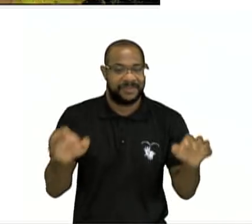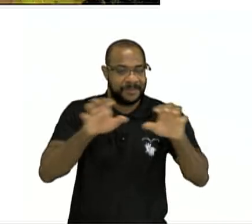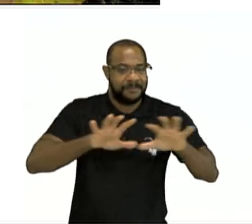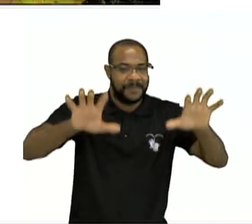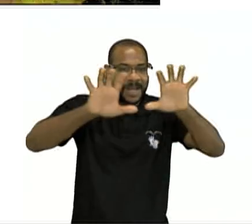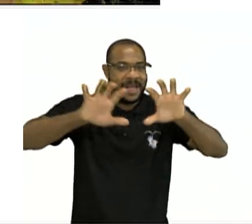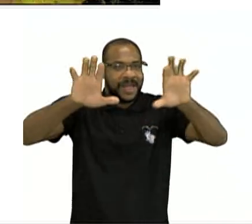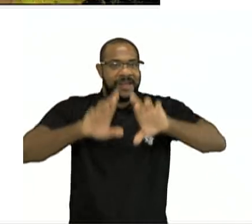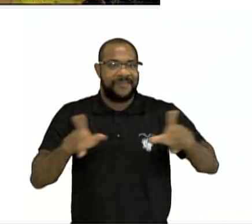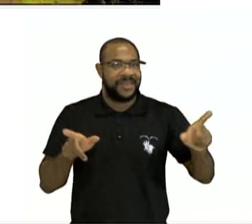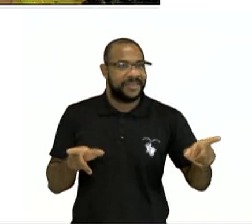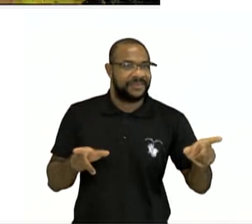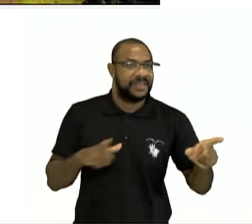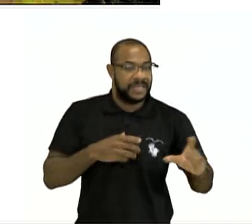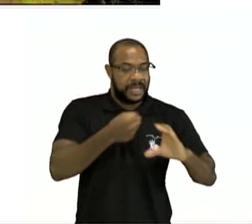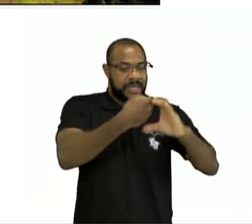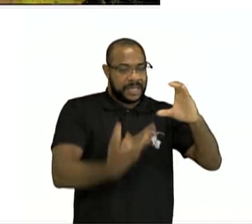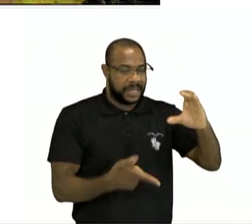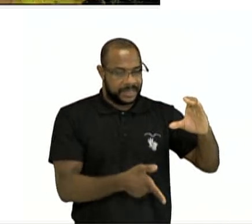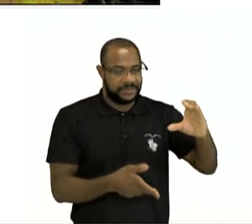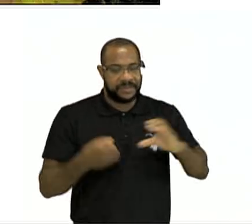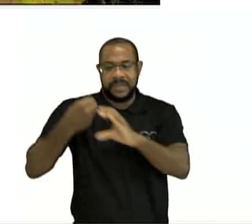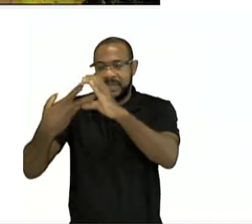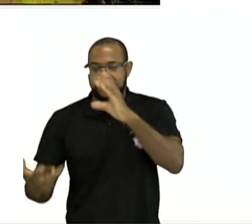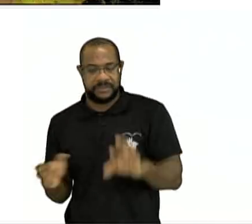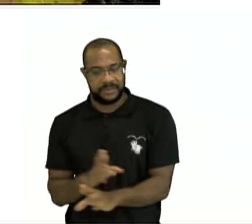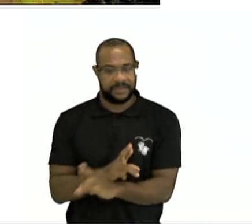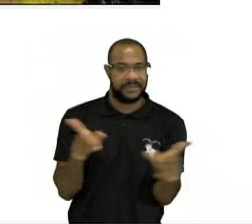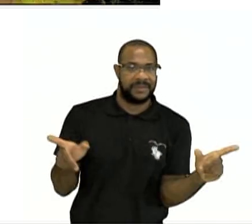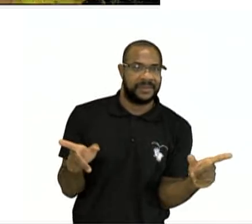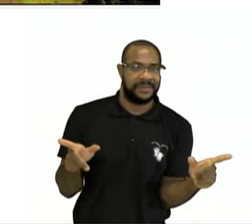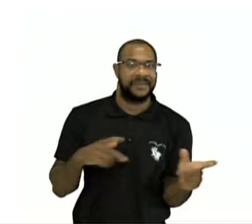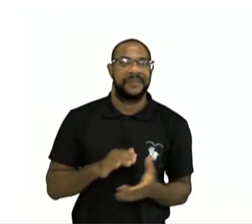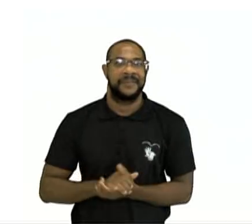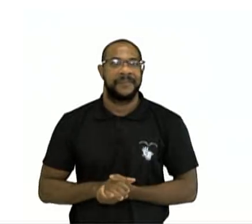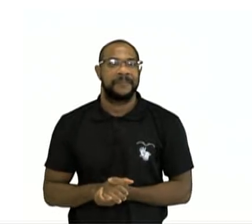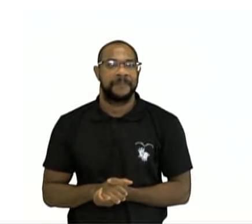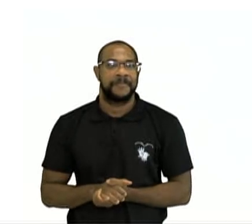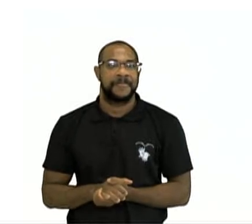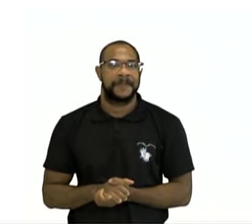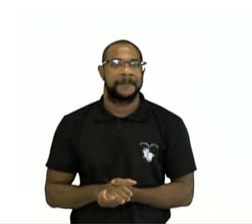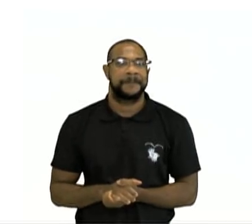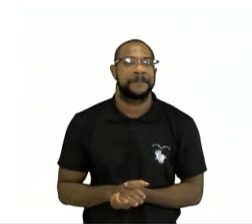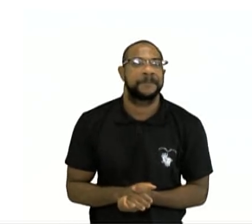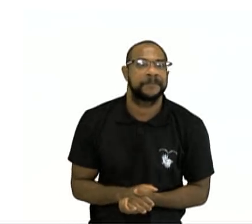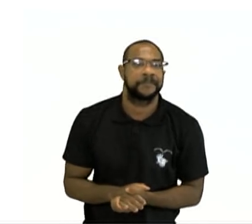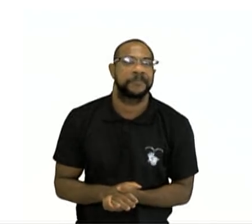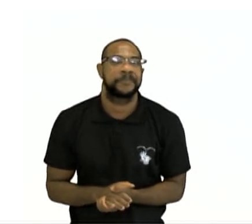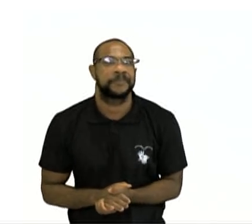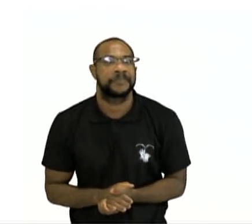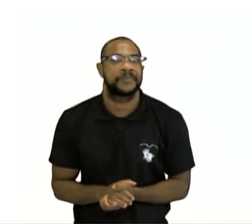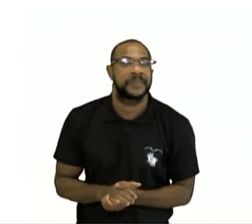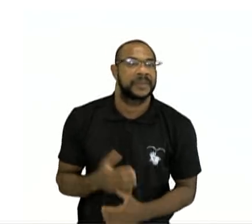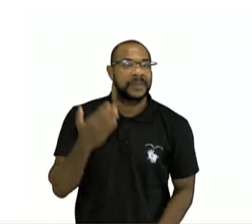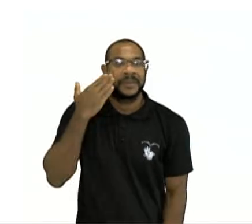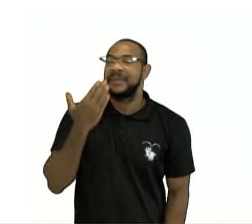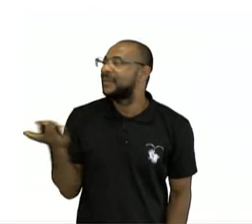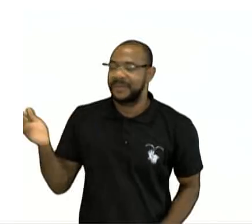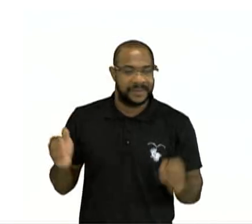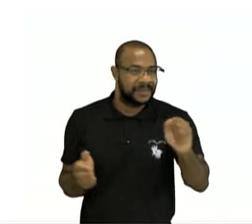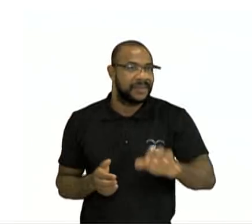vou ter determinadas características, ali eu vou ter outras características. O que nós vamos ter lá? Fernando de